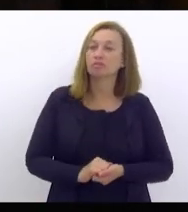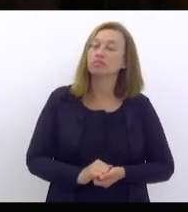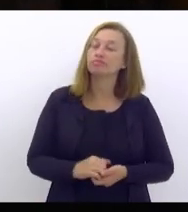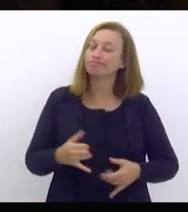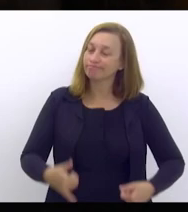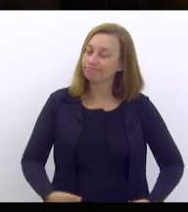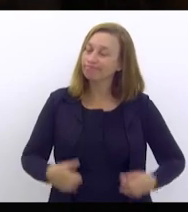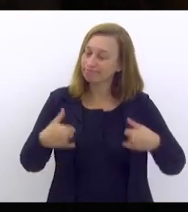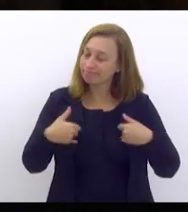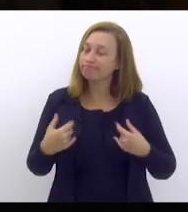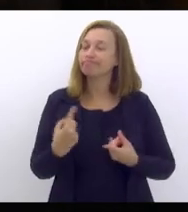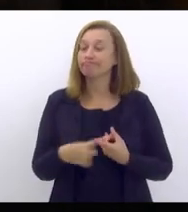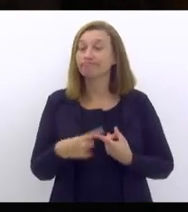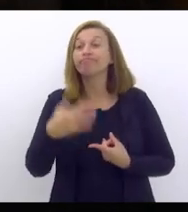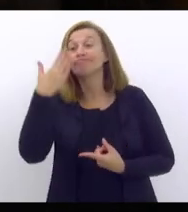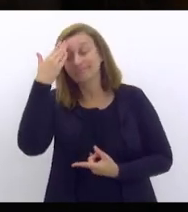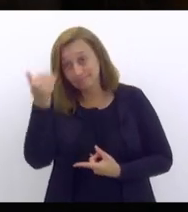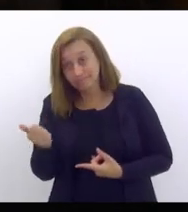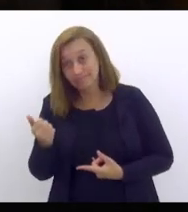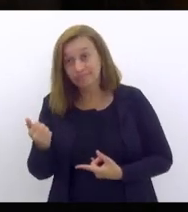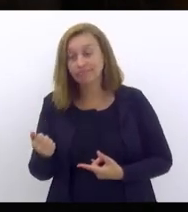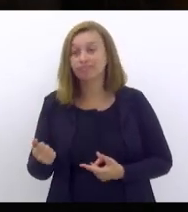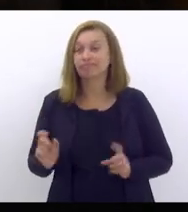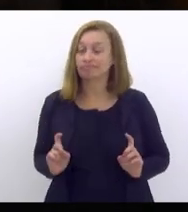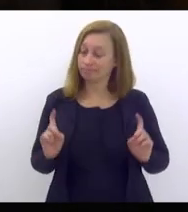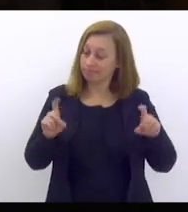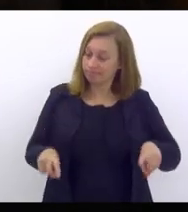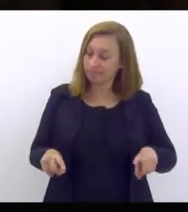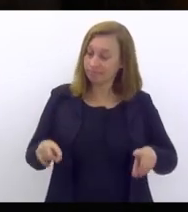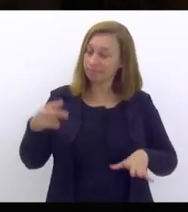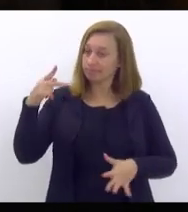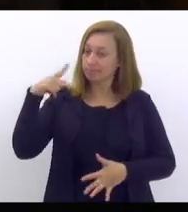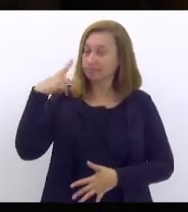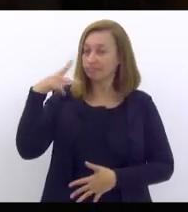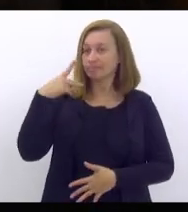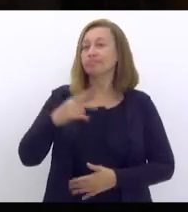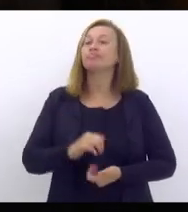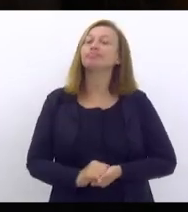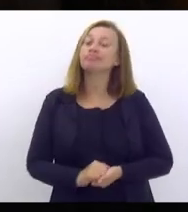nos orgulha, porque sabemos que mandatos parlamentares,